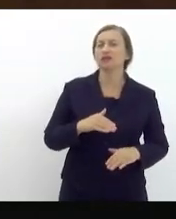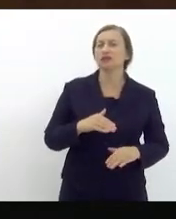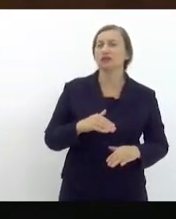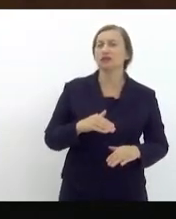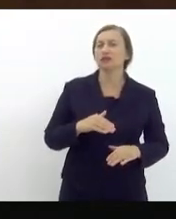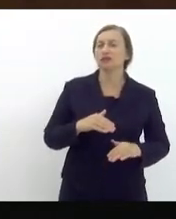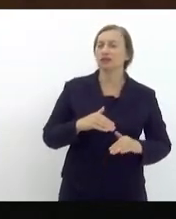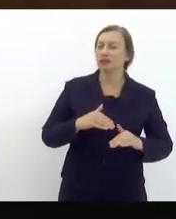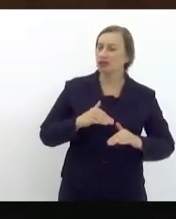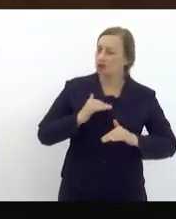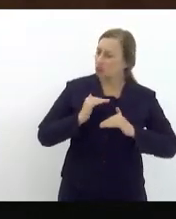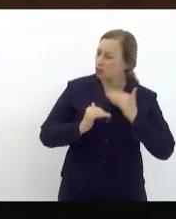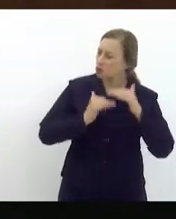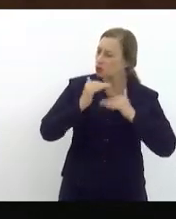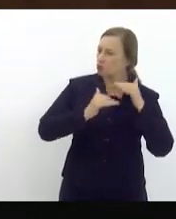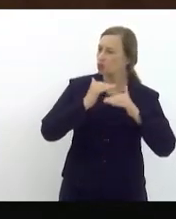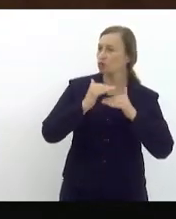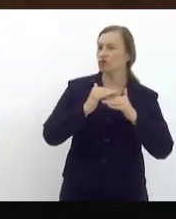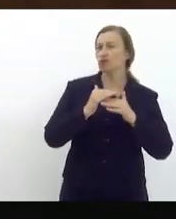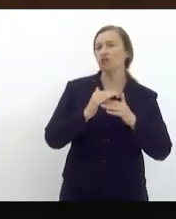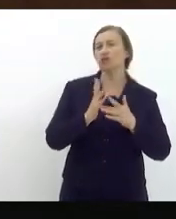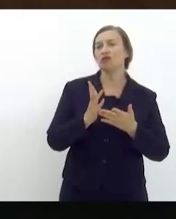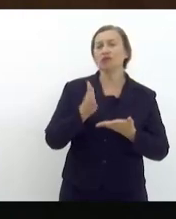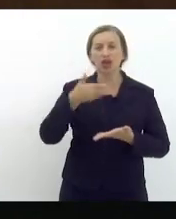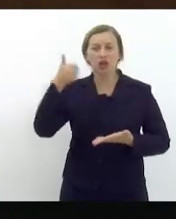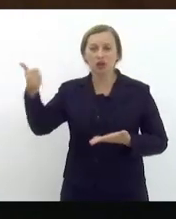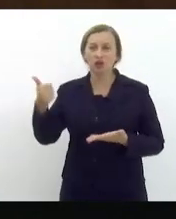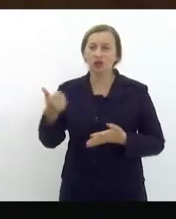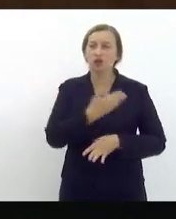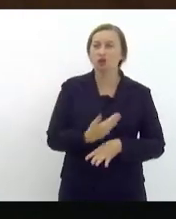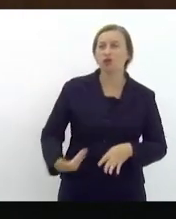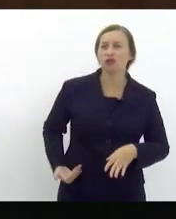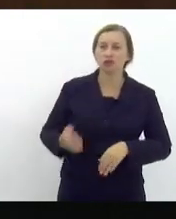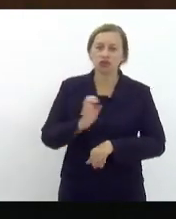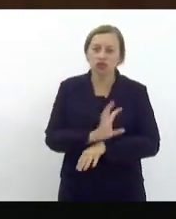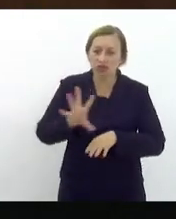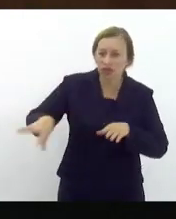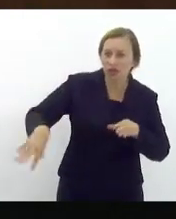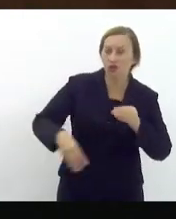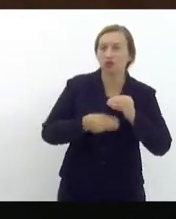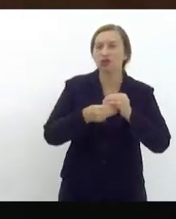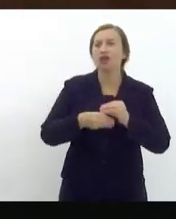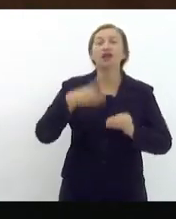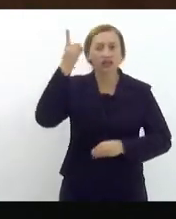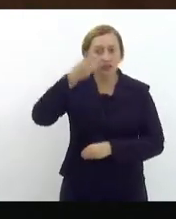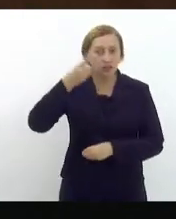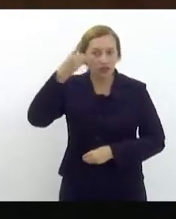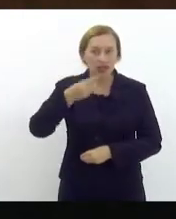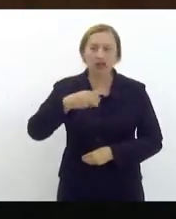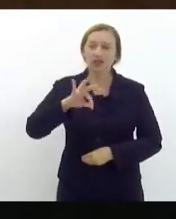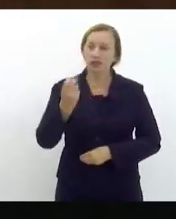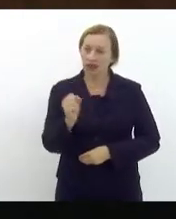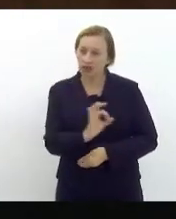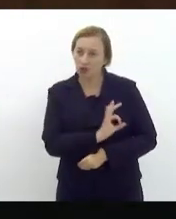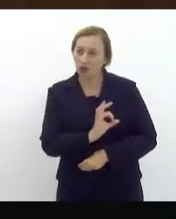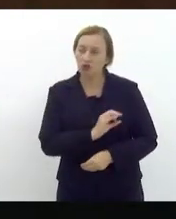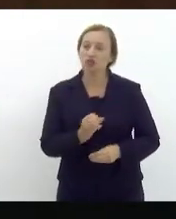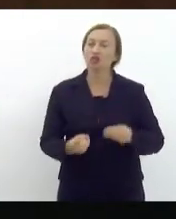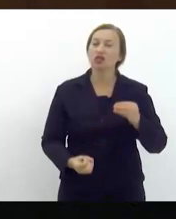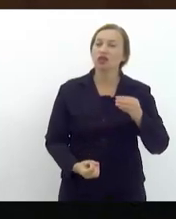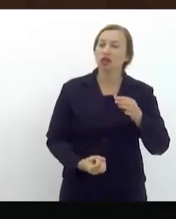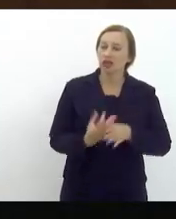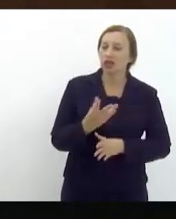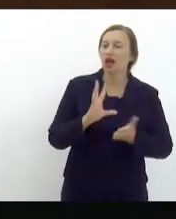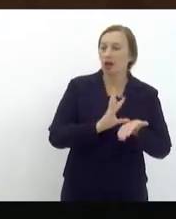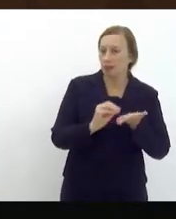dar subsídios ao governo do estado a rein implementar deputada Marta Rocha que faz a falta da segurança que